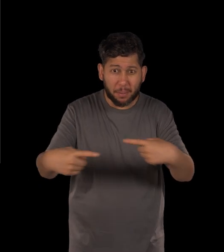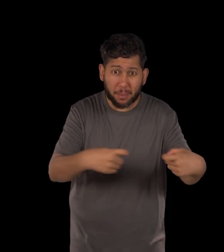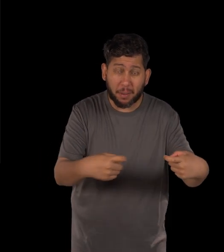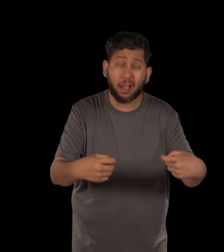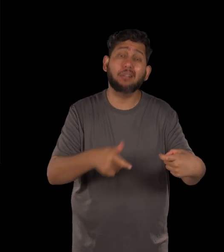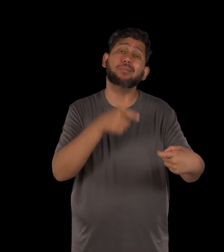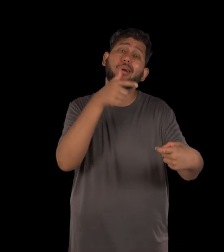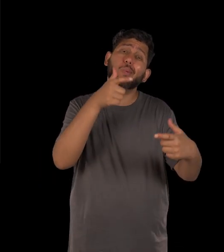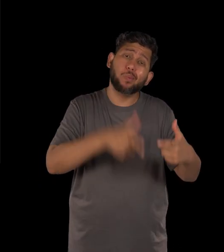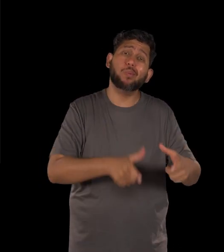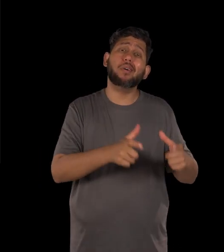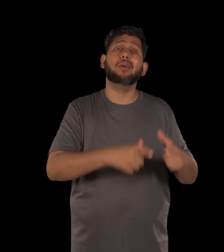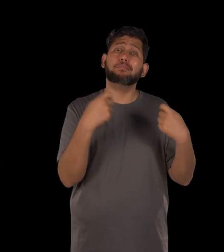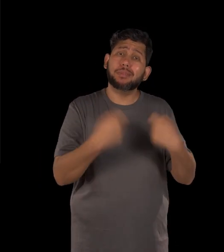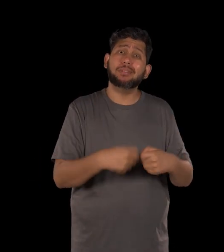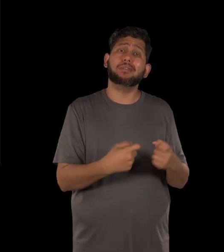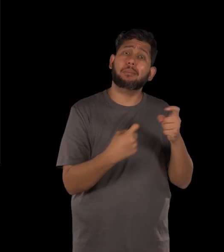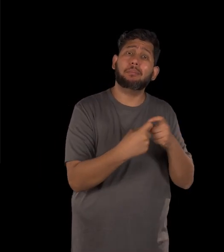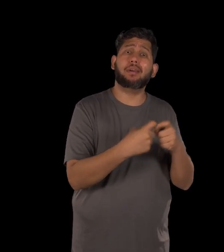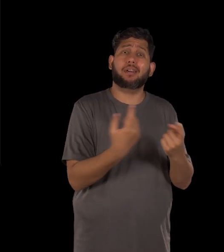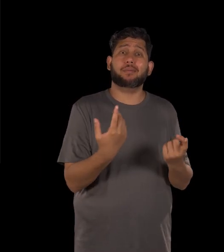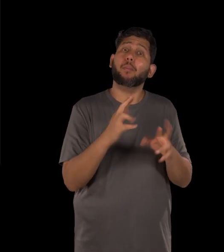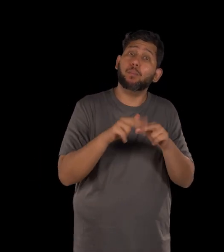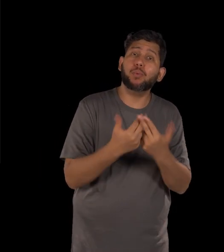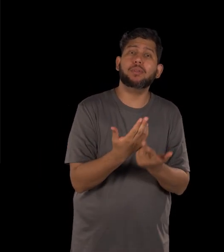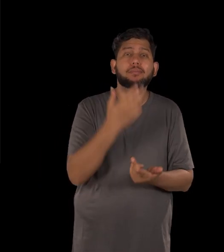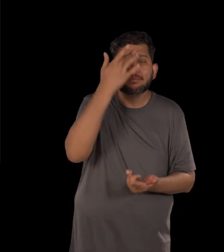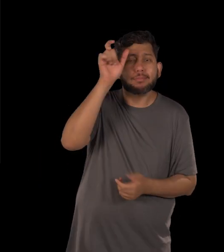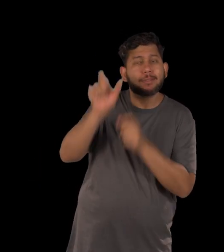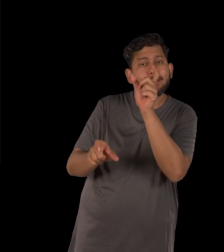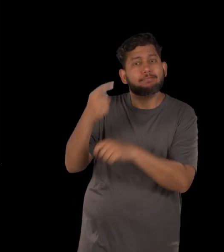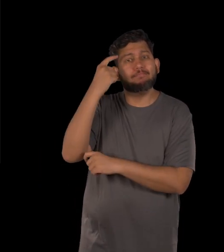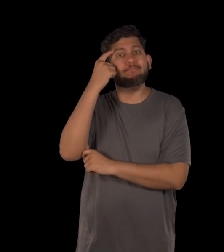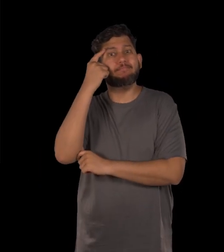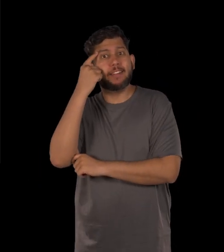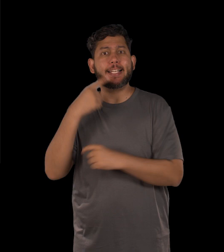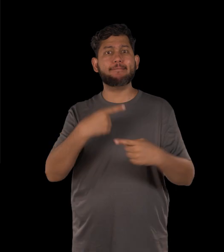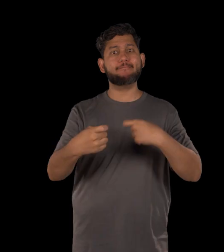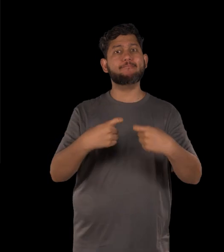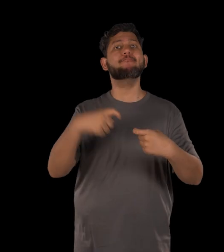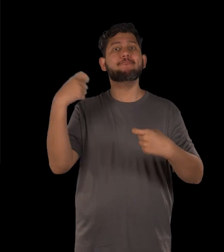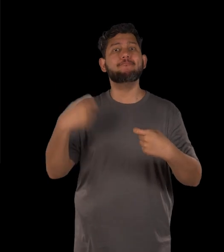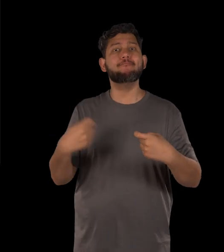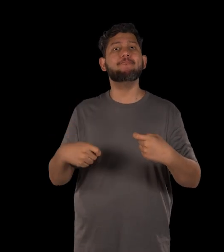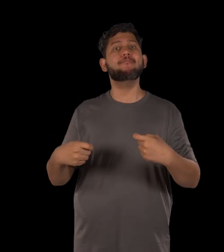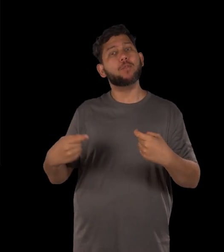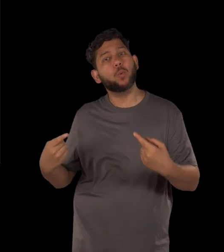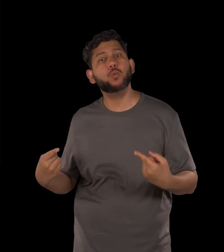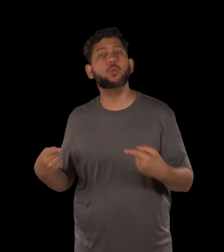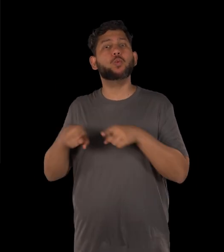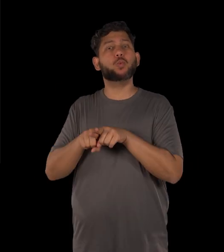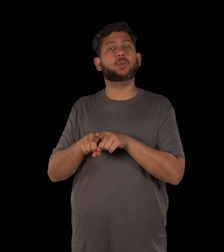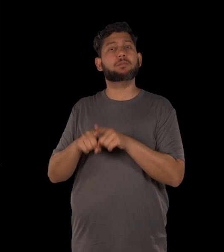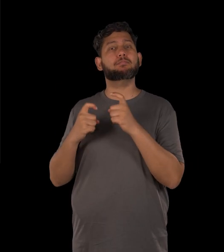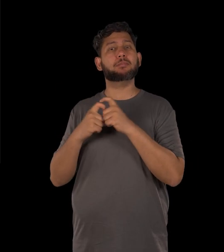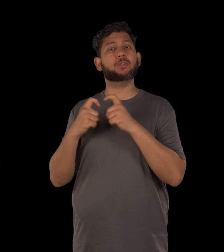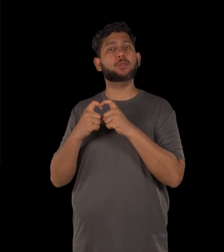tornou-se frequente e, assim, sua figura ganhou respeito, os aproximando do poder político.